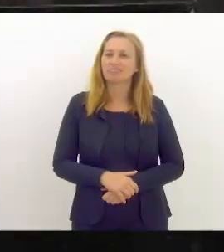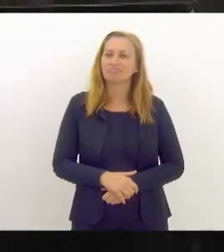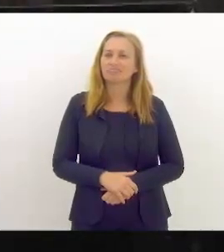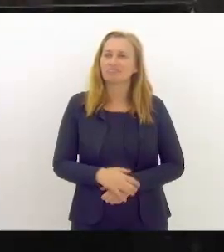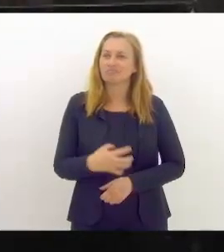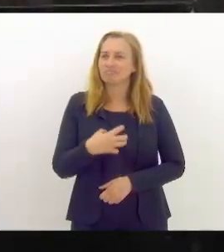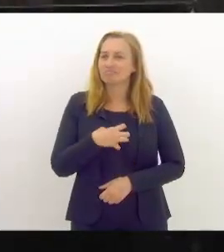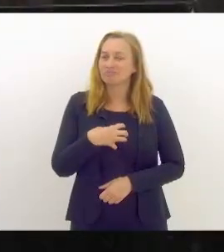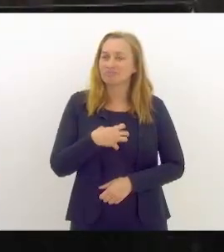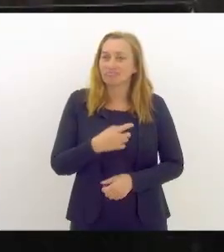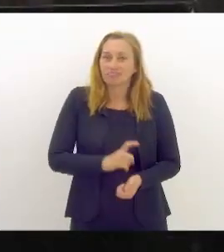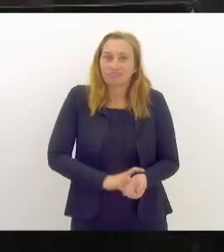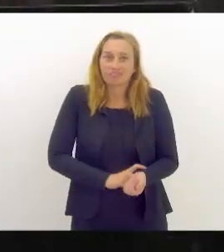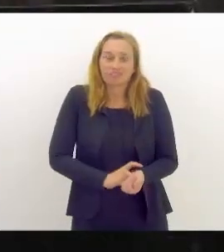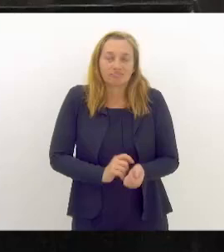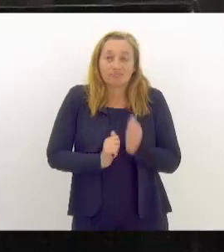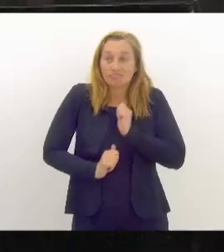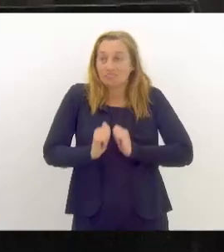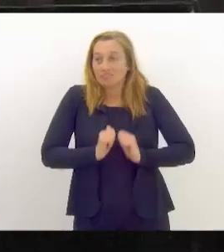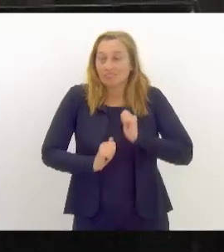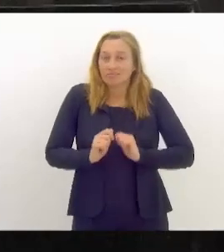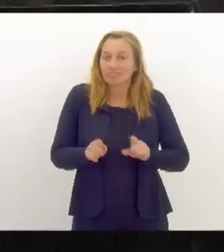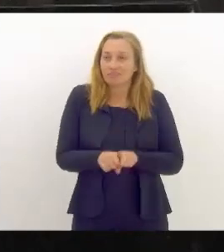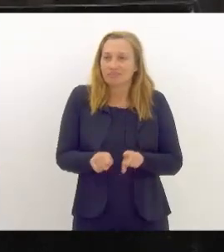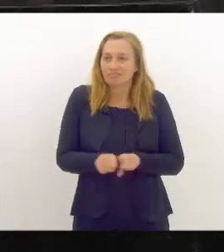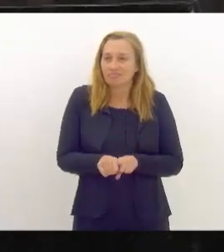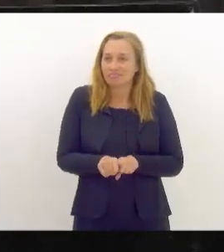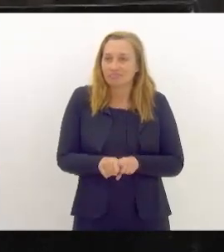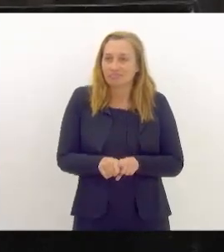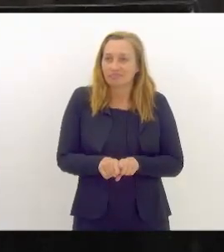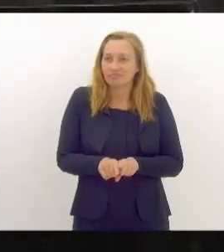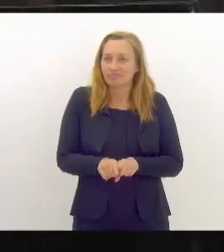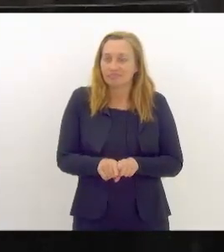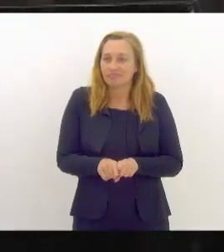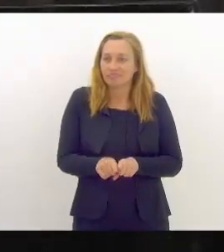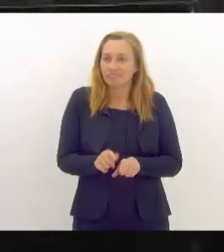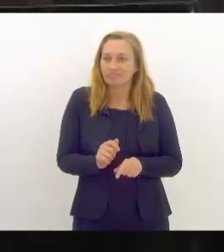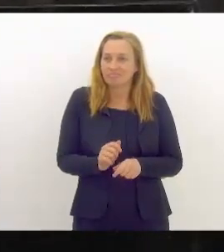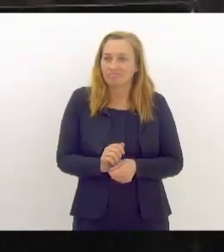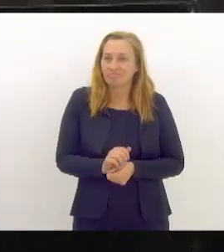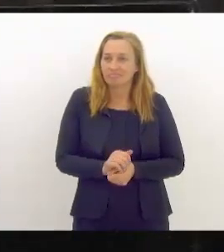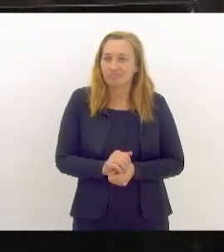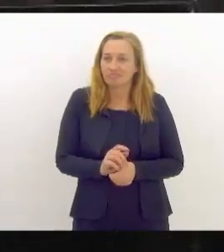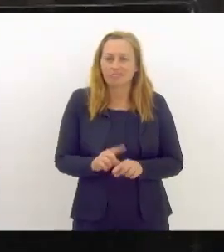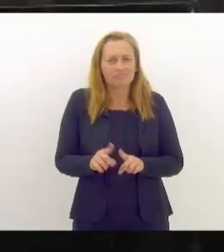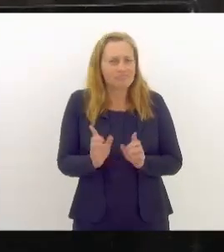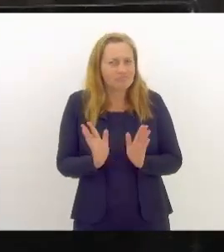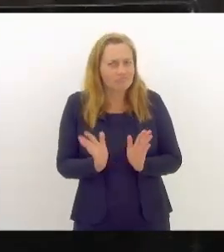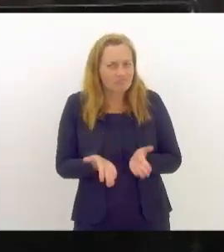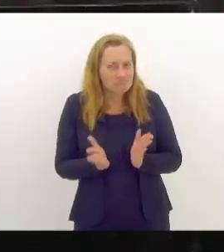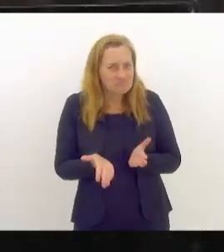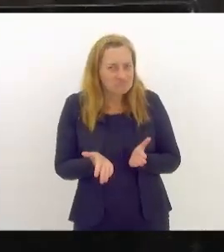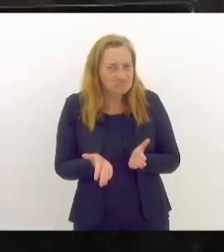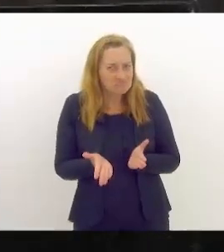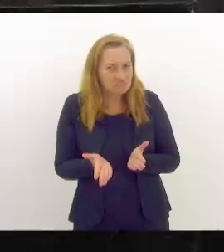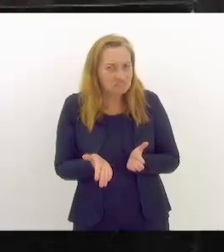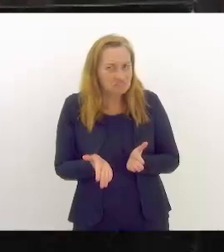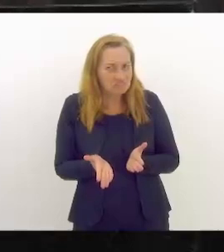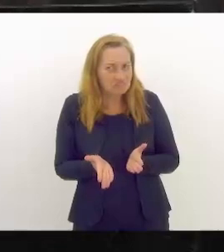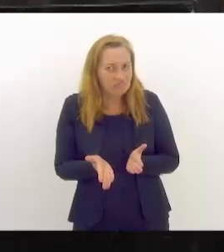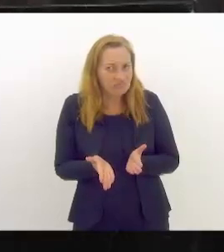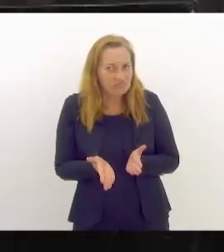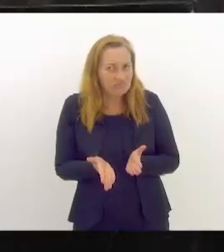me senti ansiosa também com uma grande expectativa mas hoje Sem dúvida nenhuma